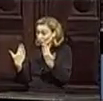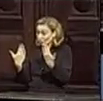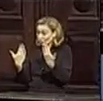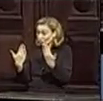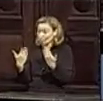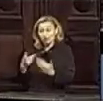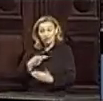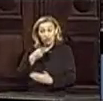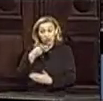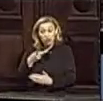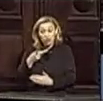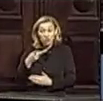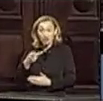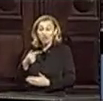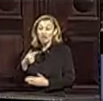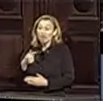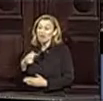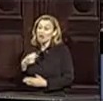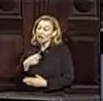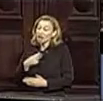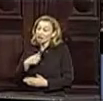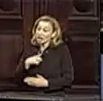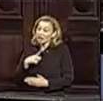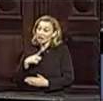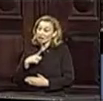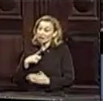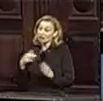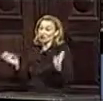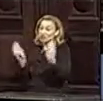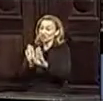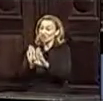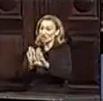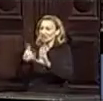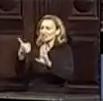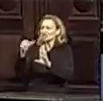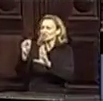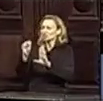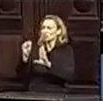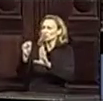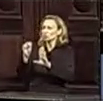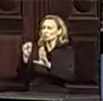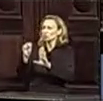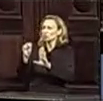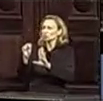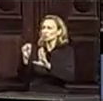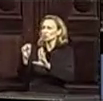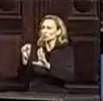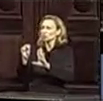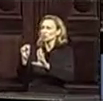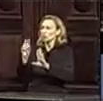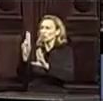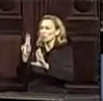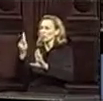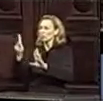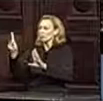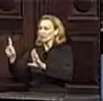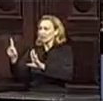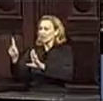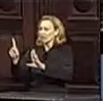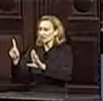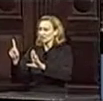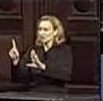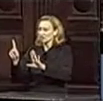desativar 18 unidades de polícia pacificadora. Ora, mesmo que houvesse um